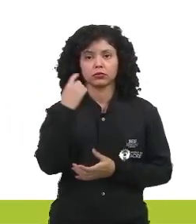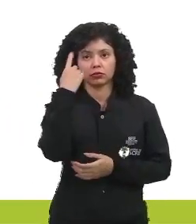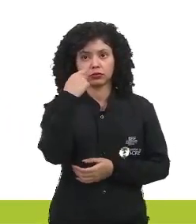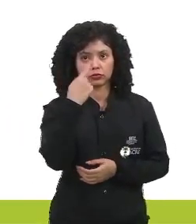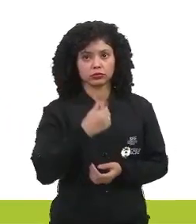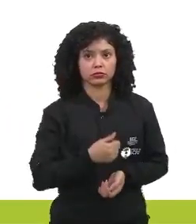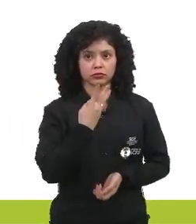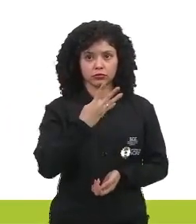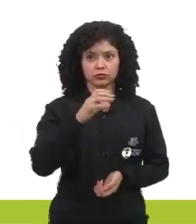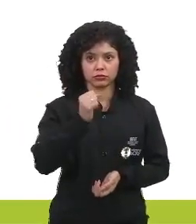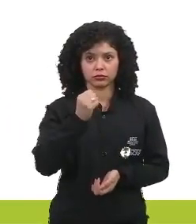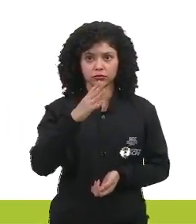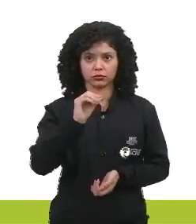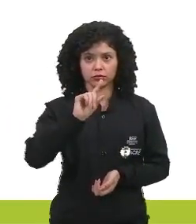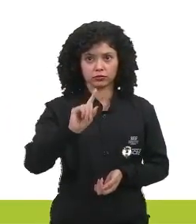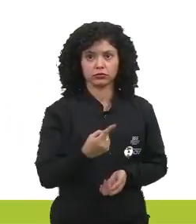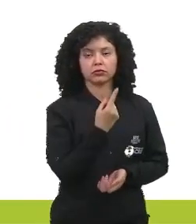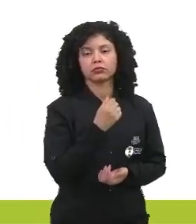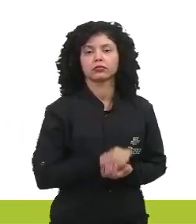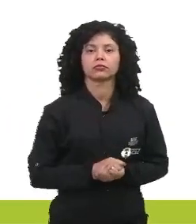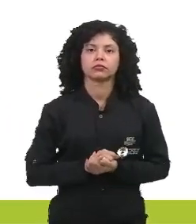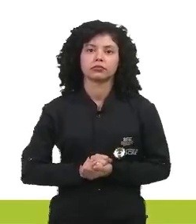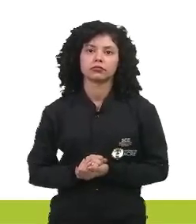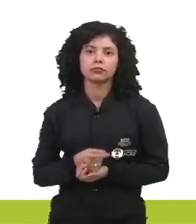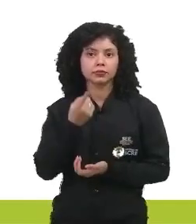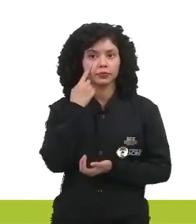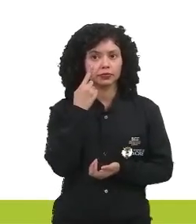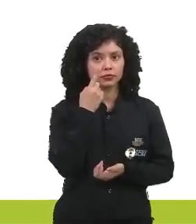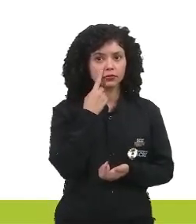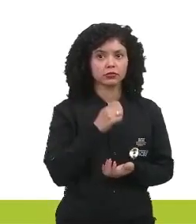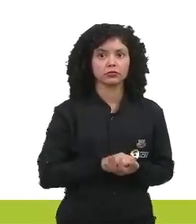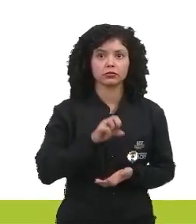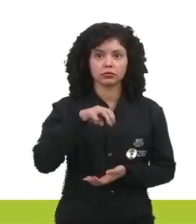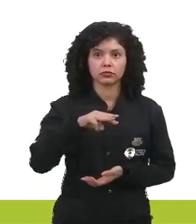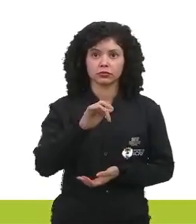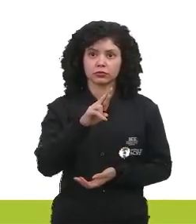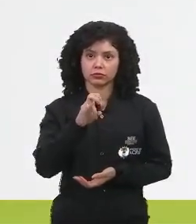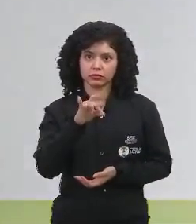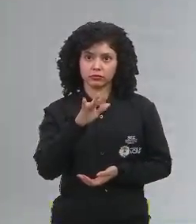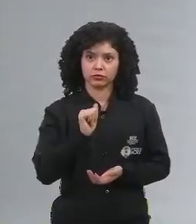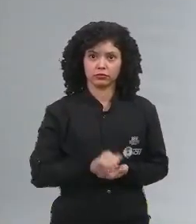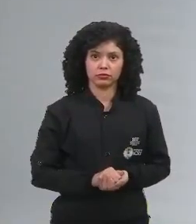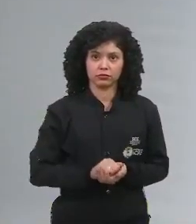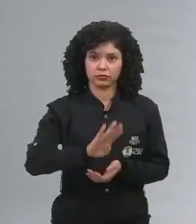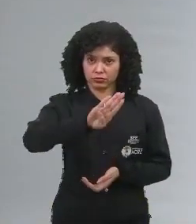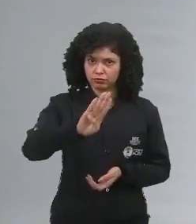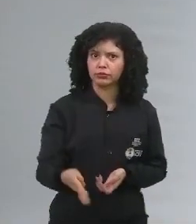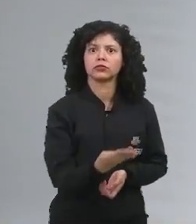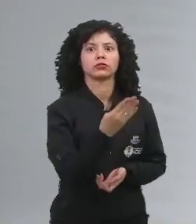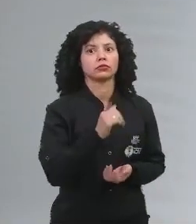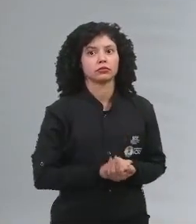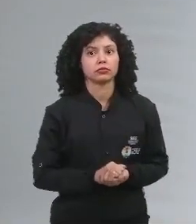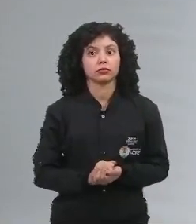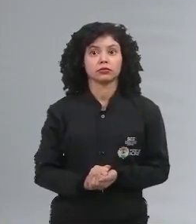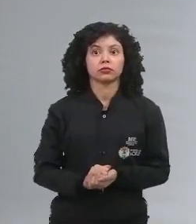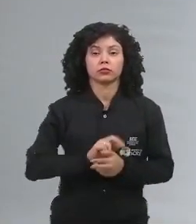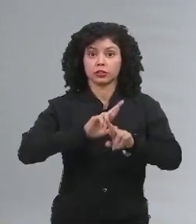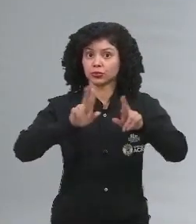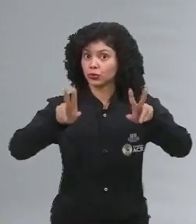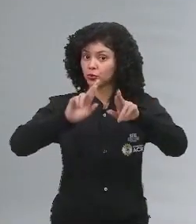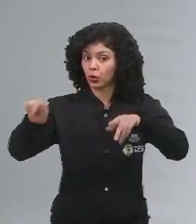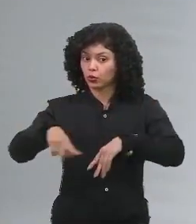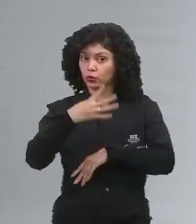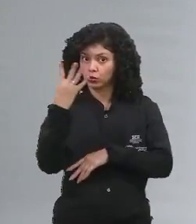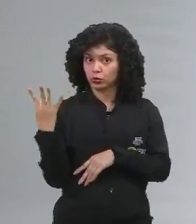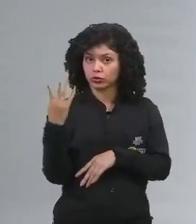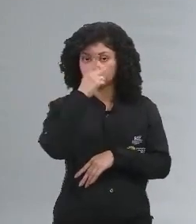ele é falado por 480 milhões. E observe que o mandarim ele está lá na casa dos bilhões. É tão diferente a